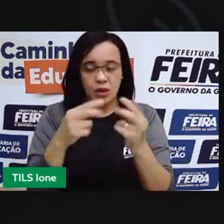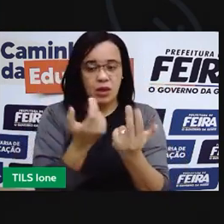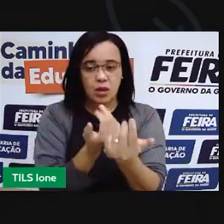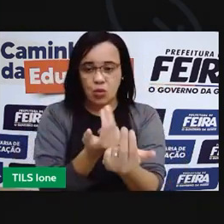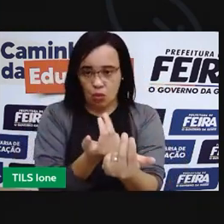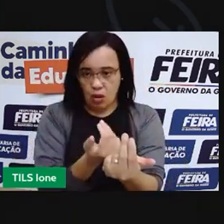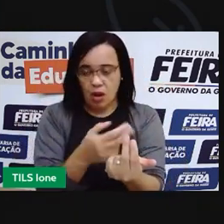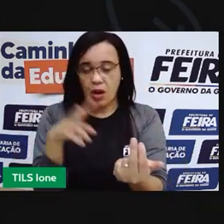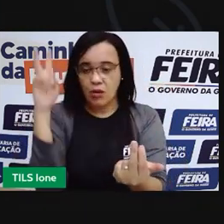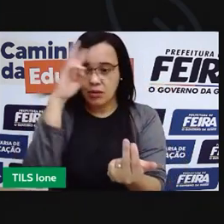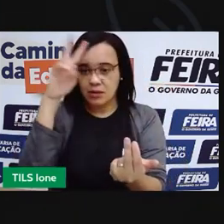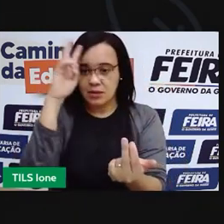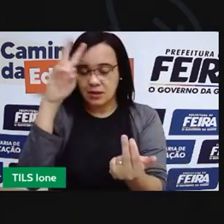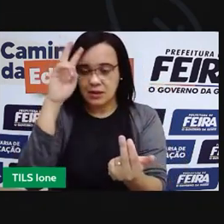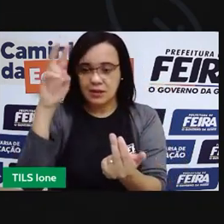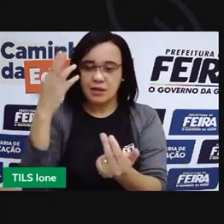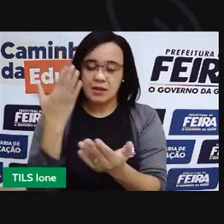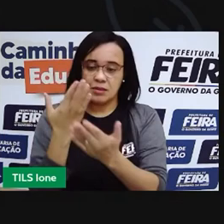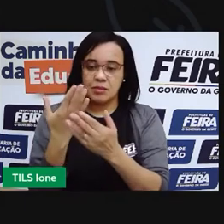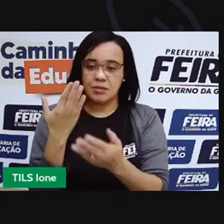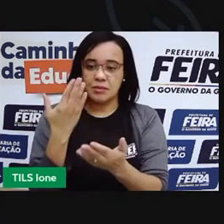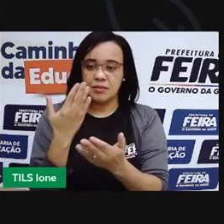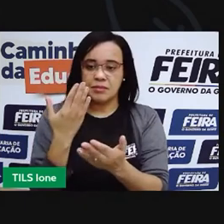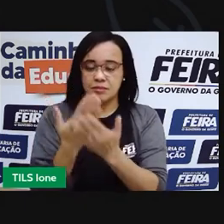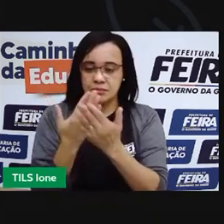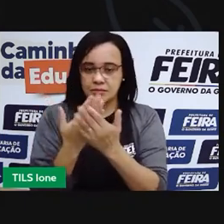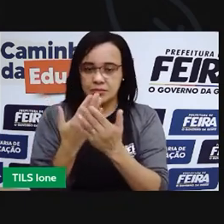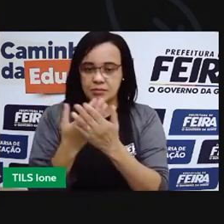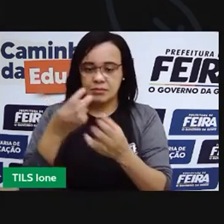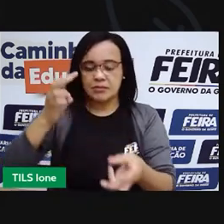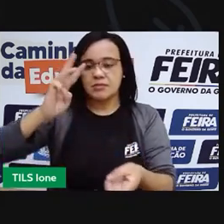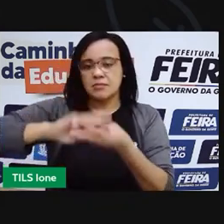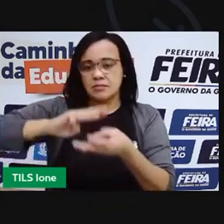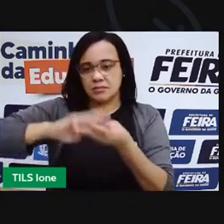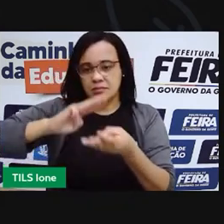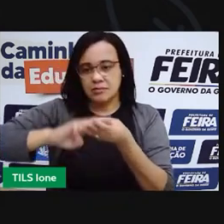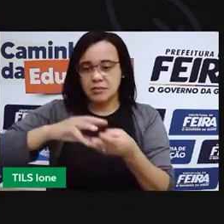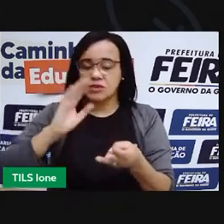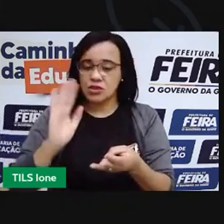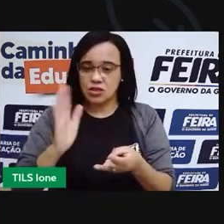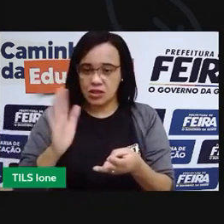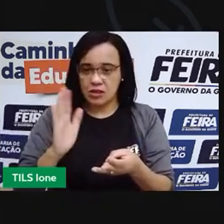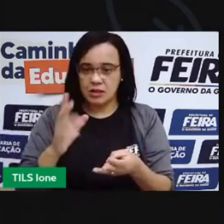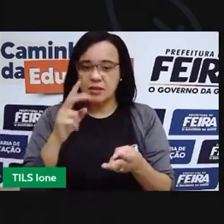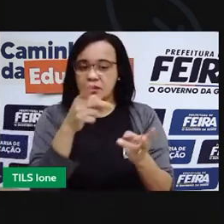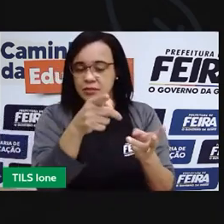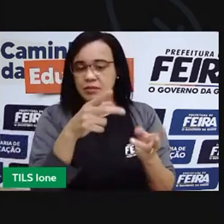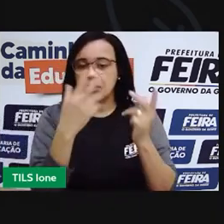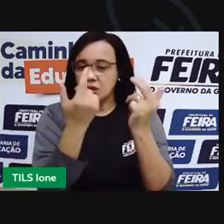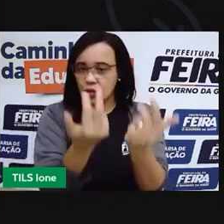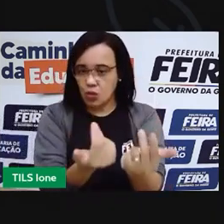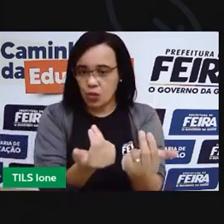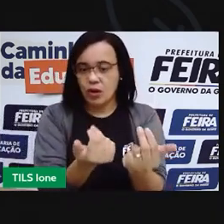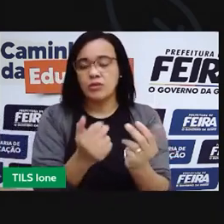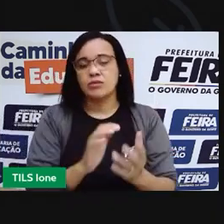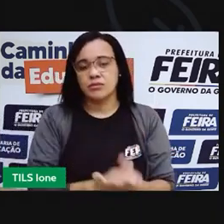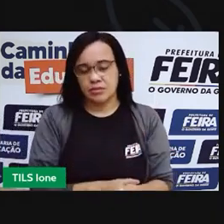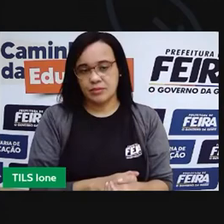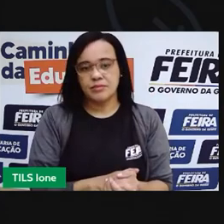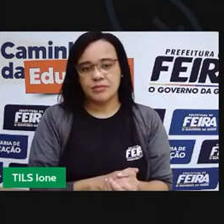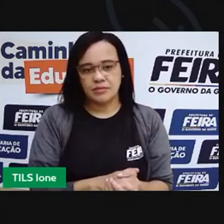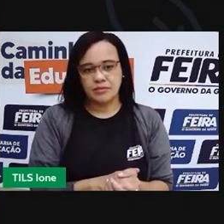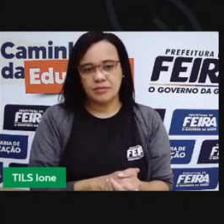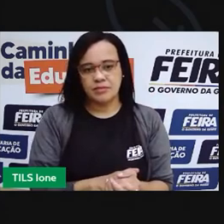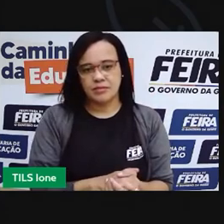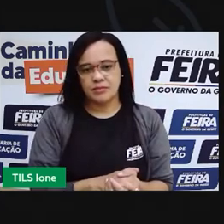que a gente viu lá na aula de matemática. Tá vendo? Aqui, crianças, agora restou